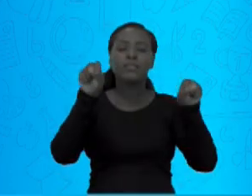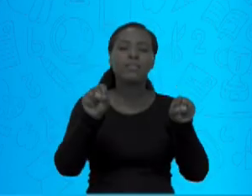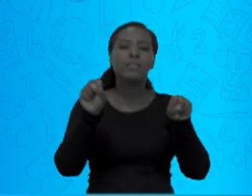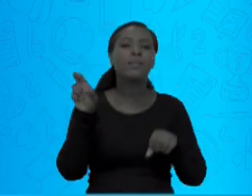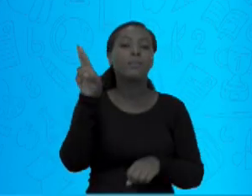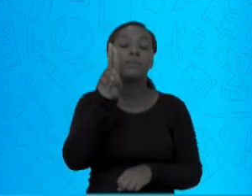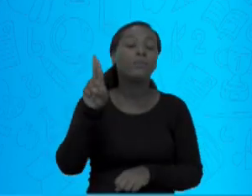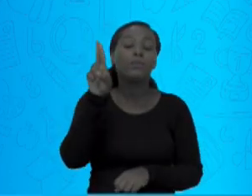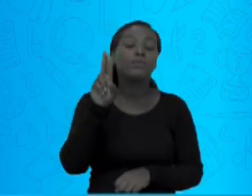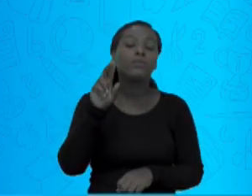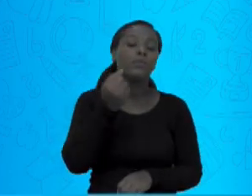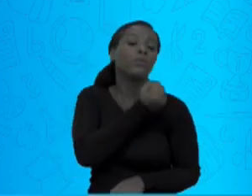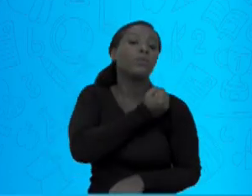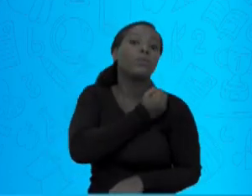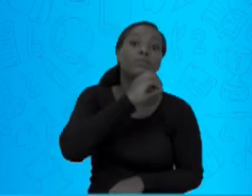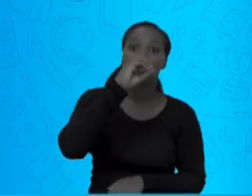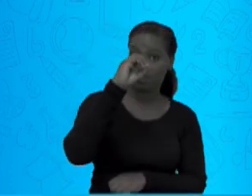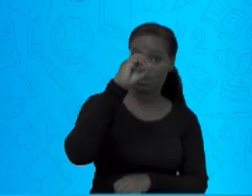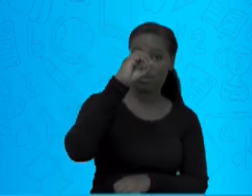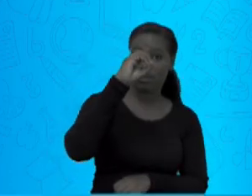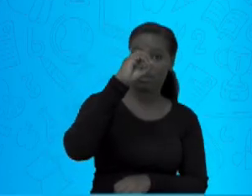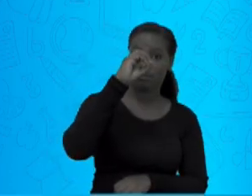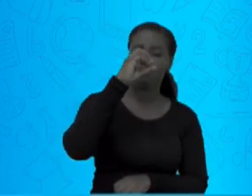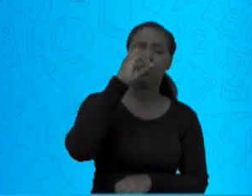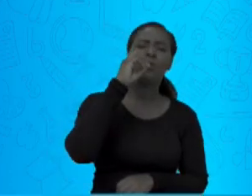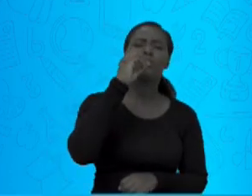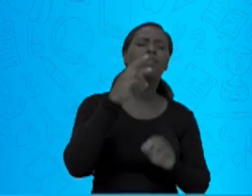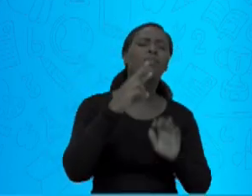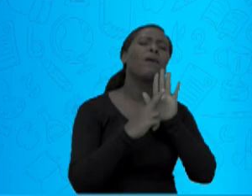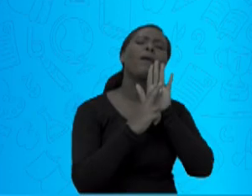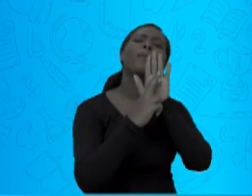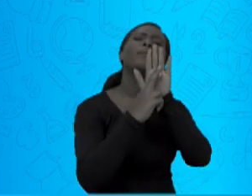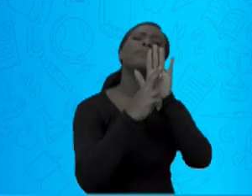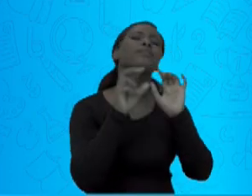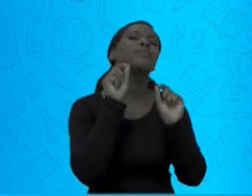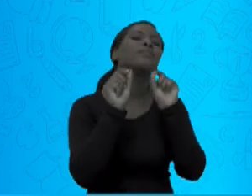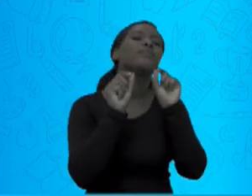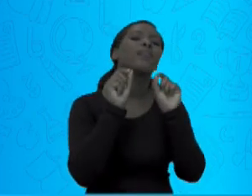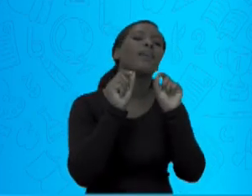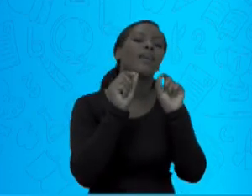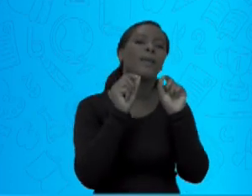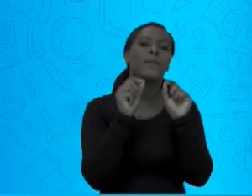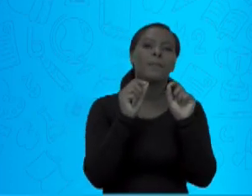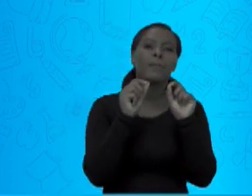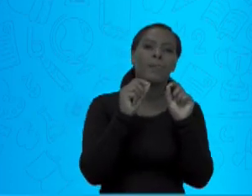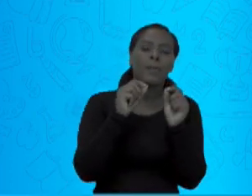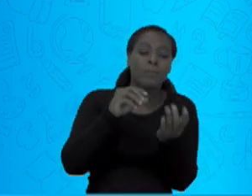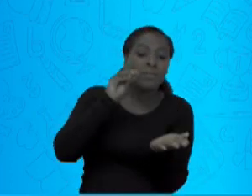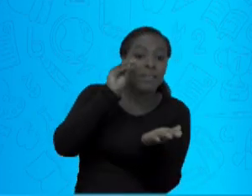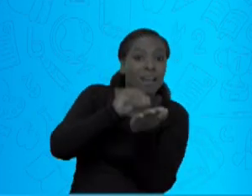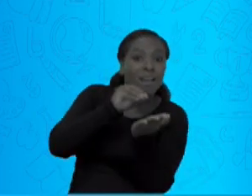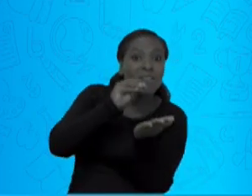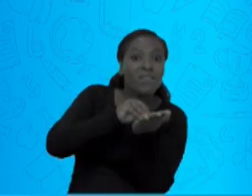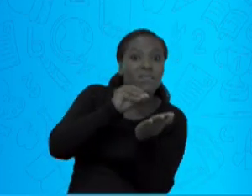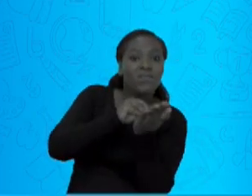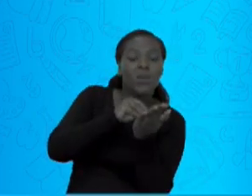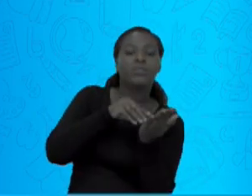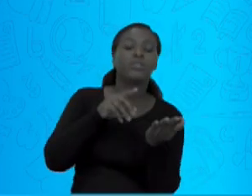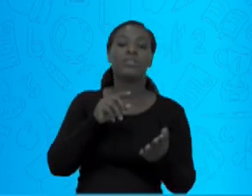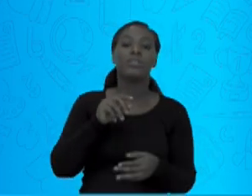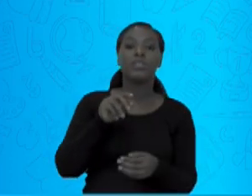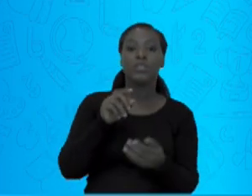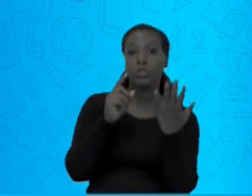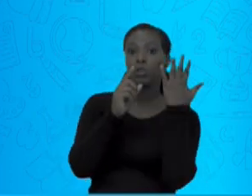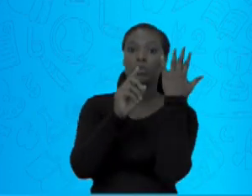zero. O zero, ele representa a ausência de unidade, que não